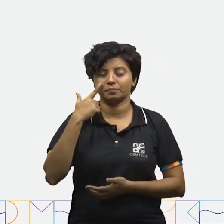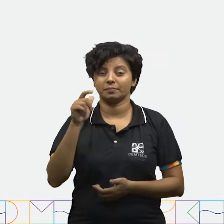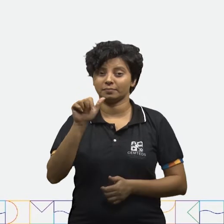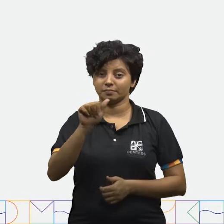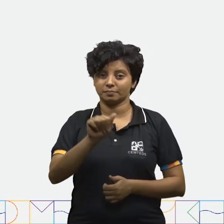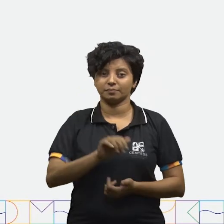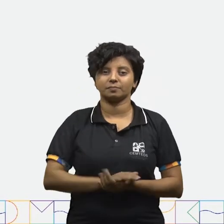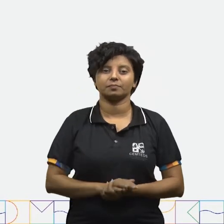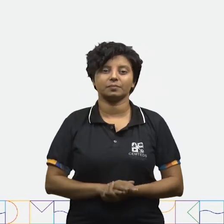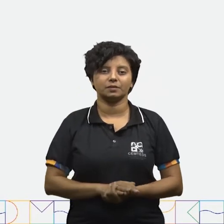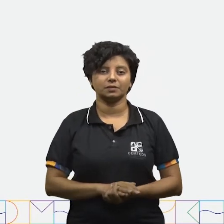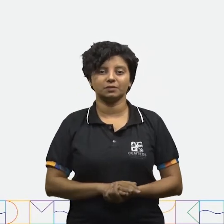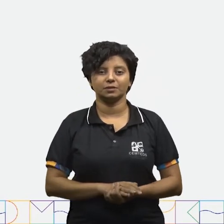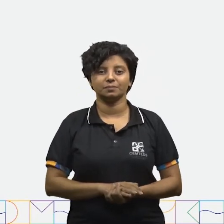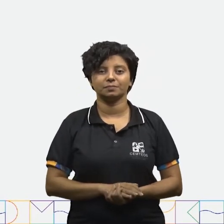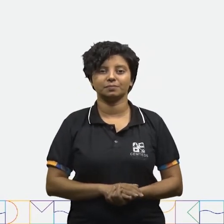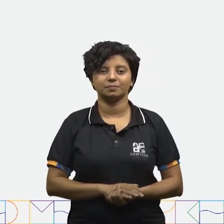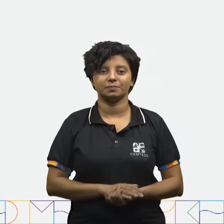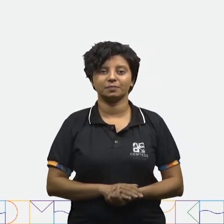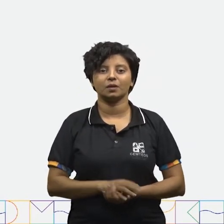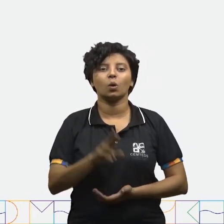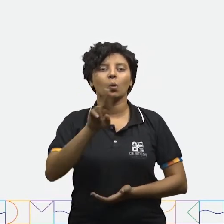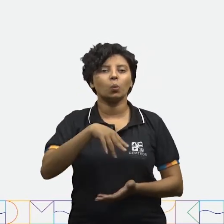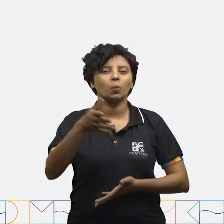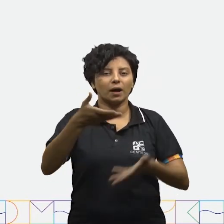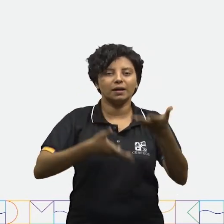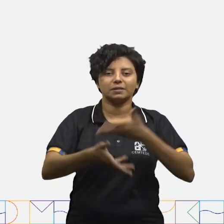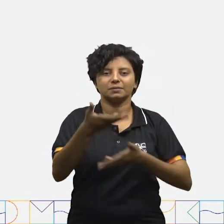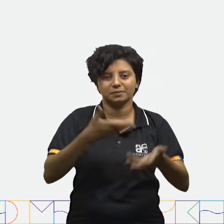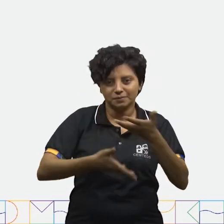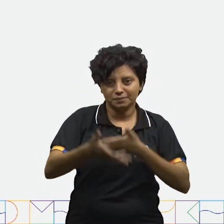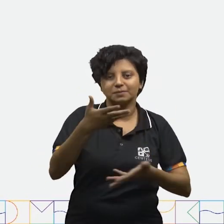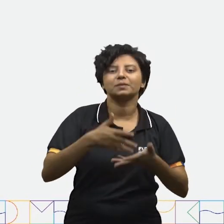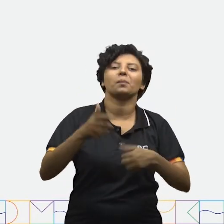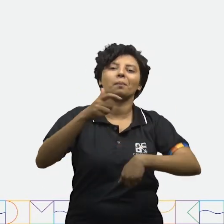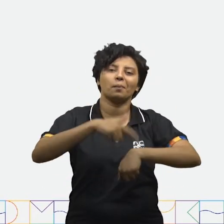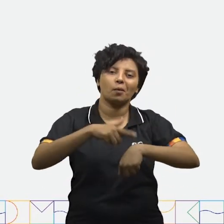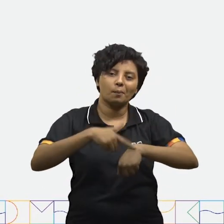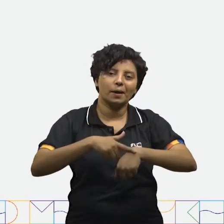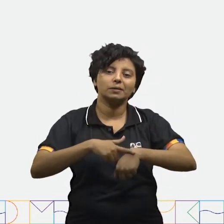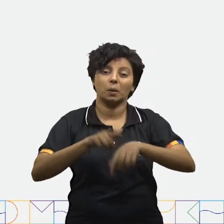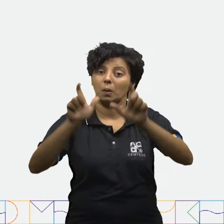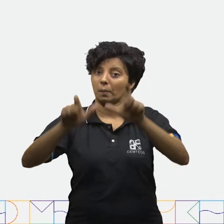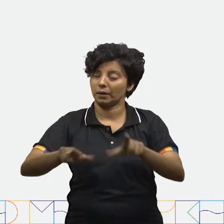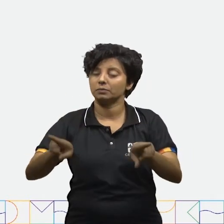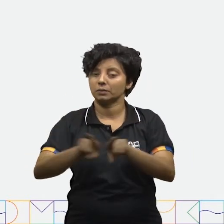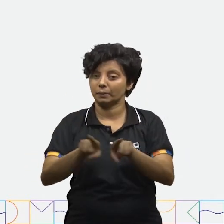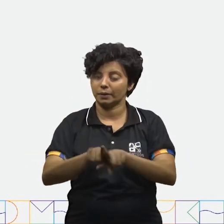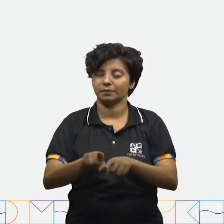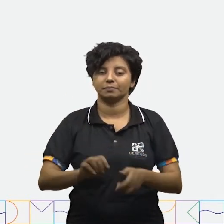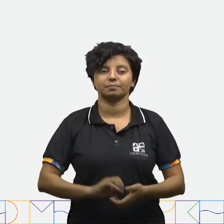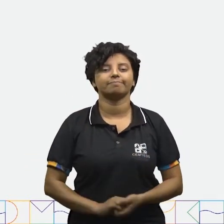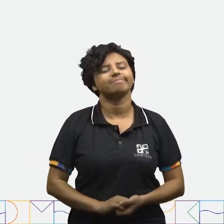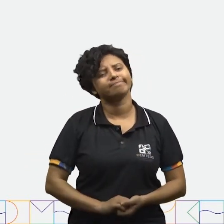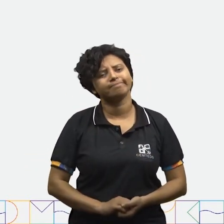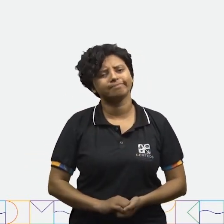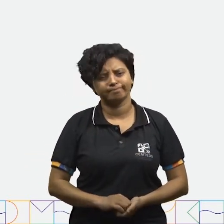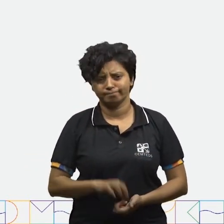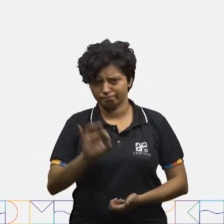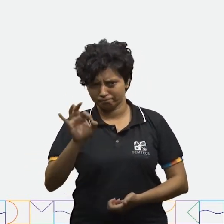verificar. Na letra A, nós temos: use formas de tratamento diferentes da situação e ambiente da